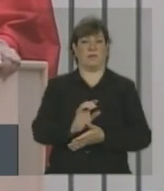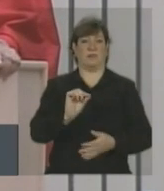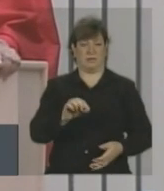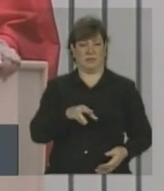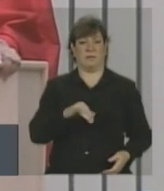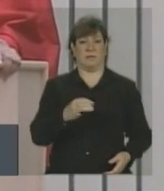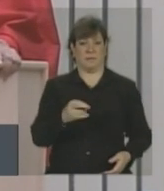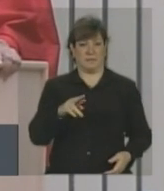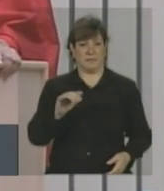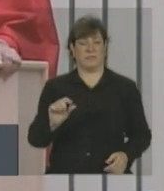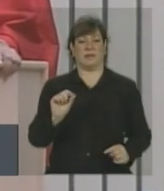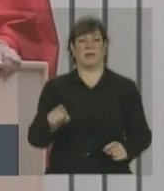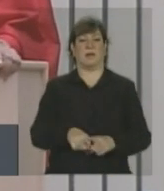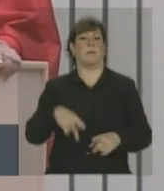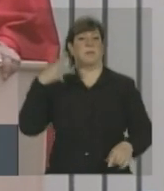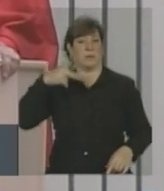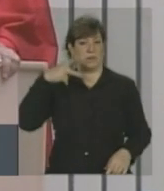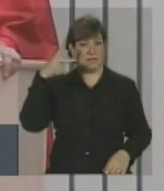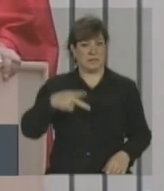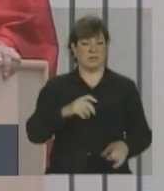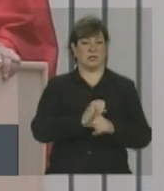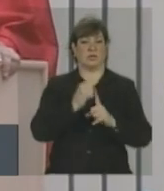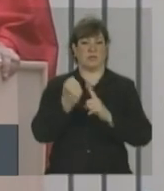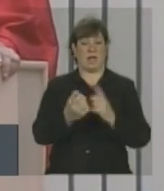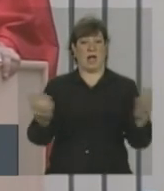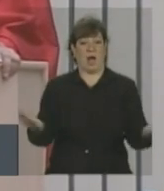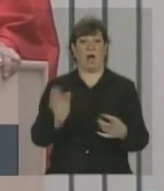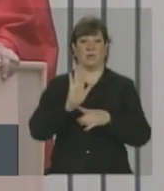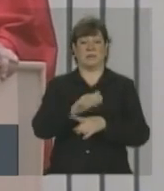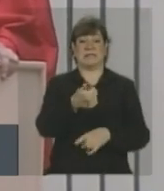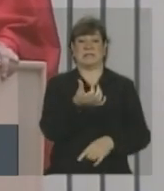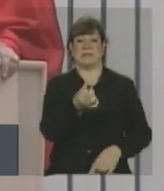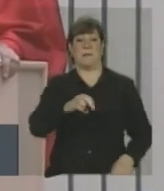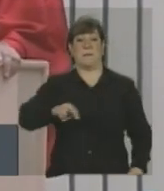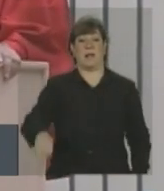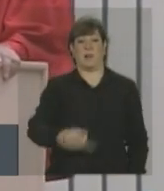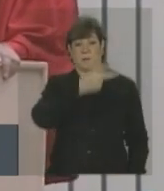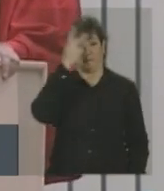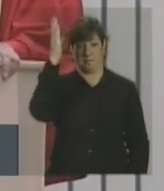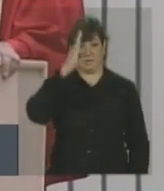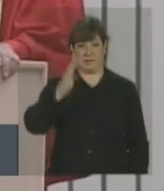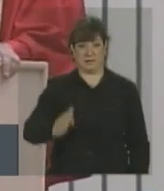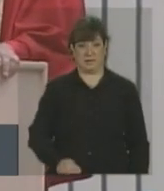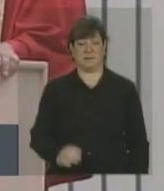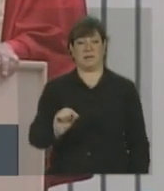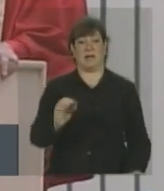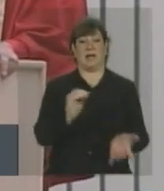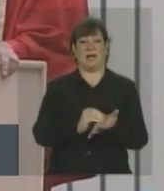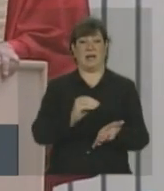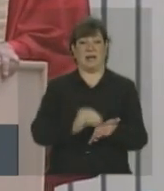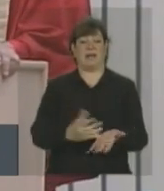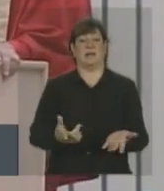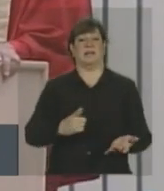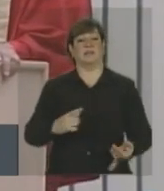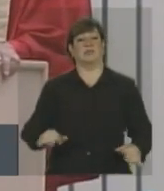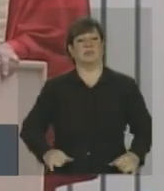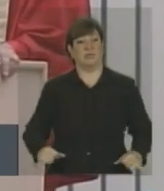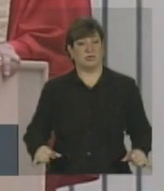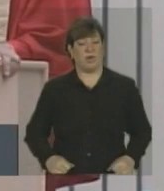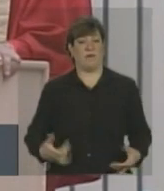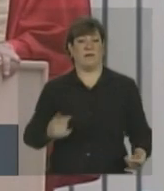aprofunda políticas sociais, beneficiando agora 16 milhões de brasileiros que ainda sofrem graves